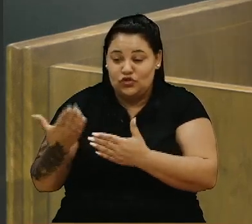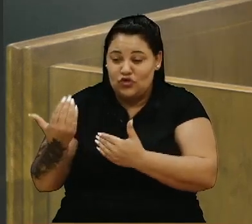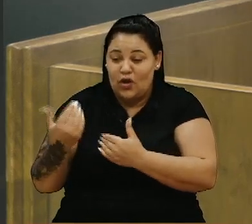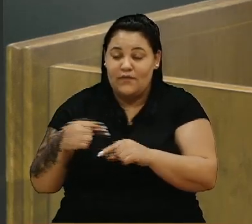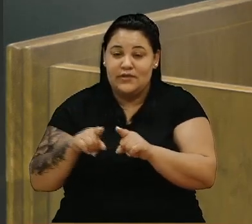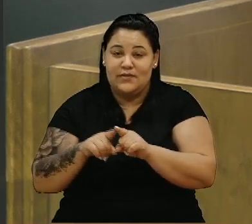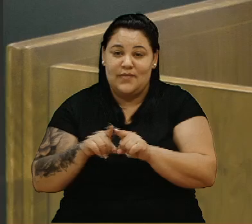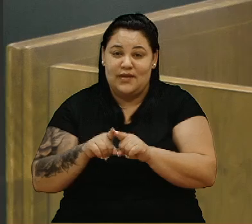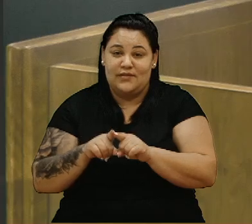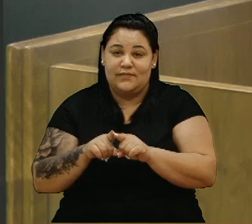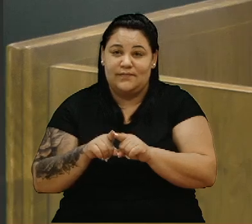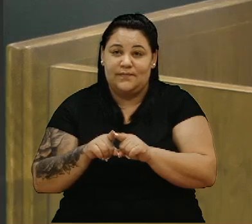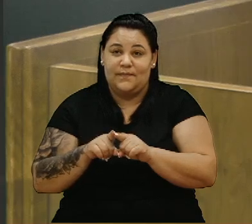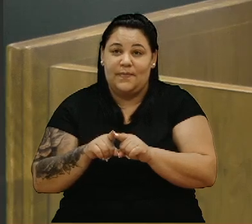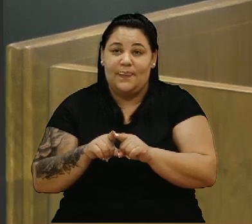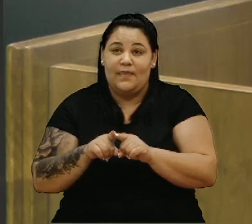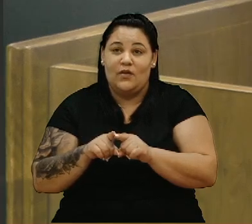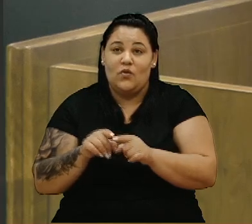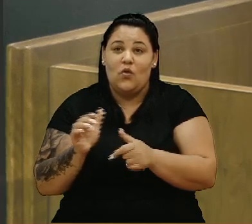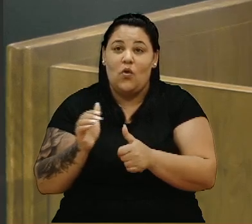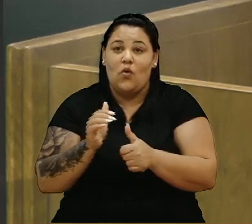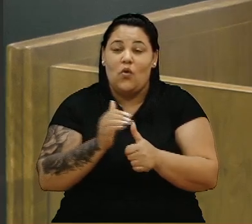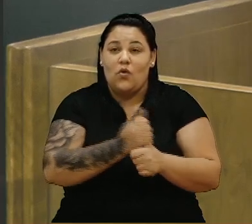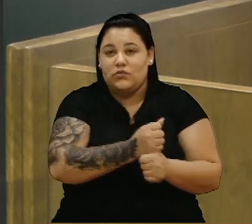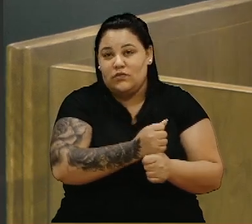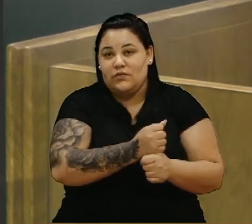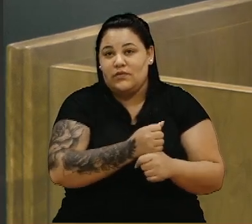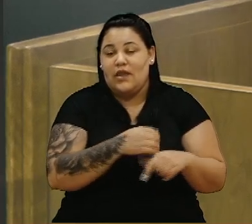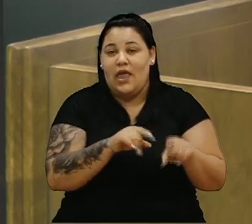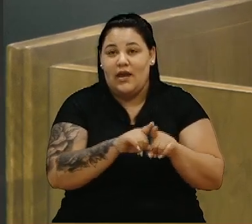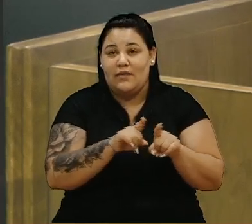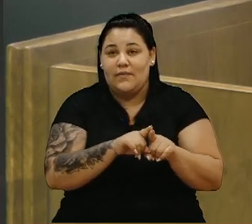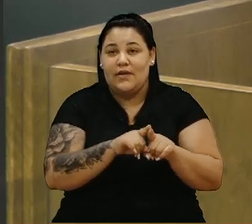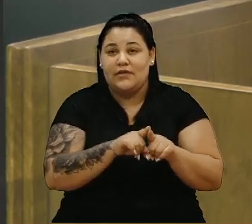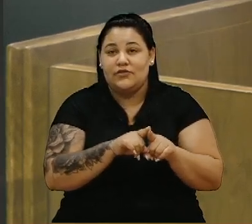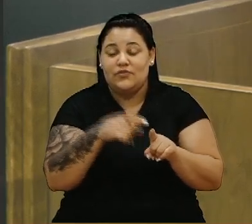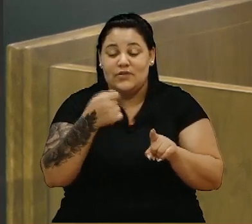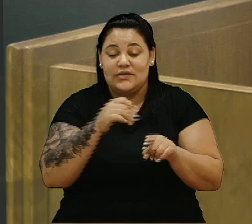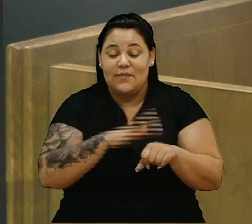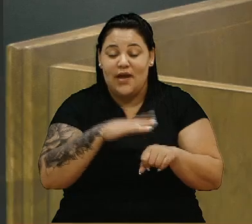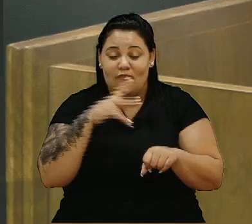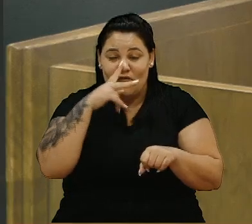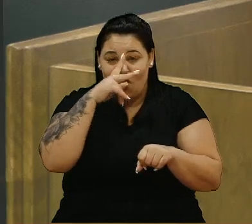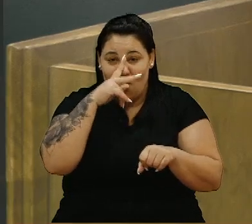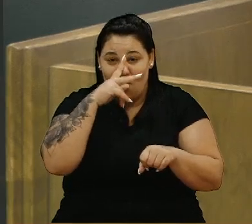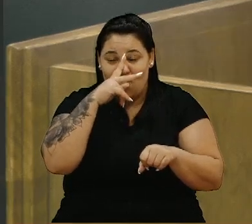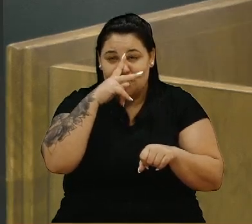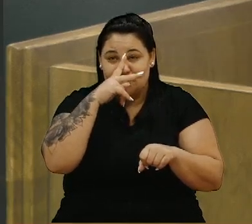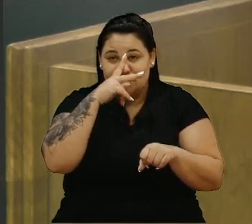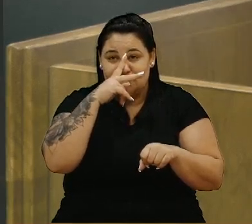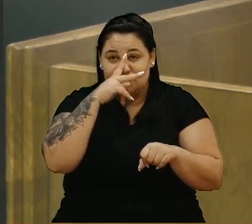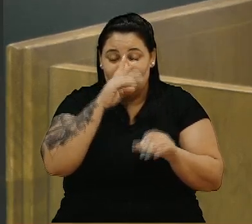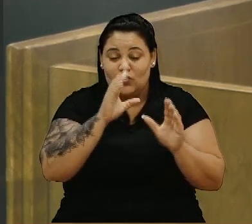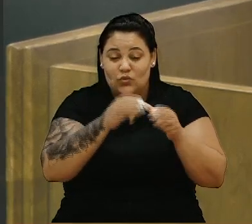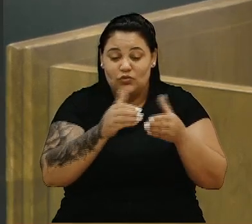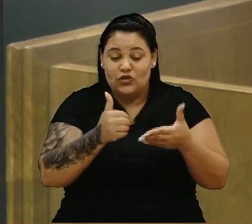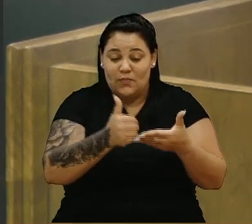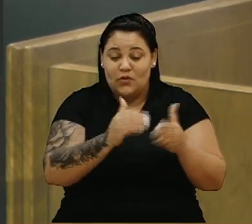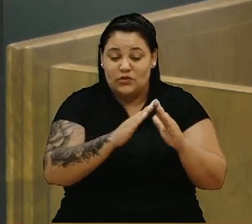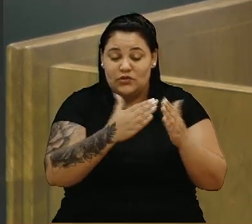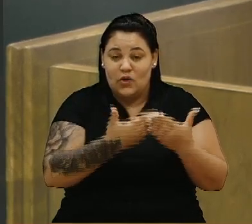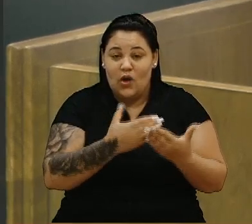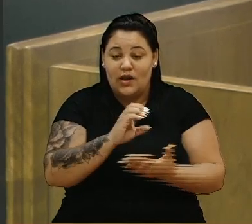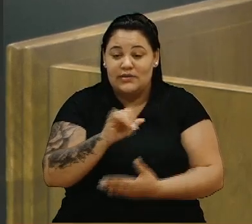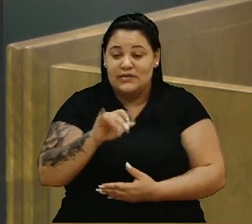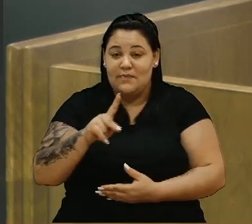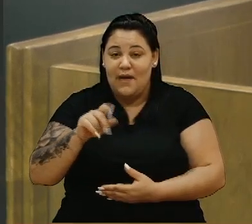precisamos fortalecer a RAI, a Rede de Apoio à Escola, mas também a CIPAVES, que é a Comissão Interna de